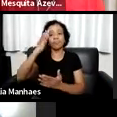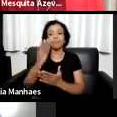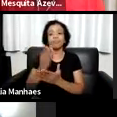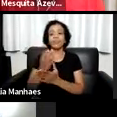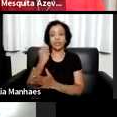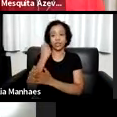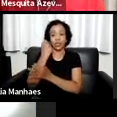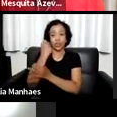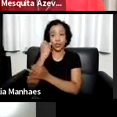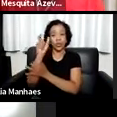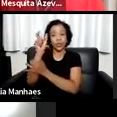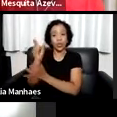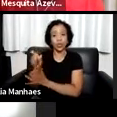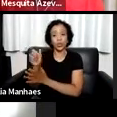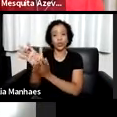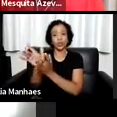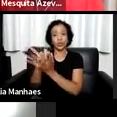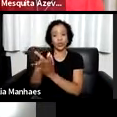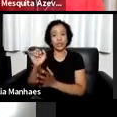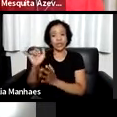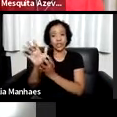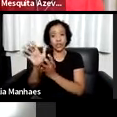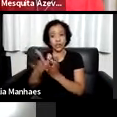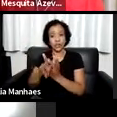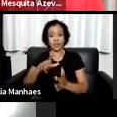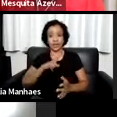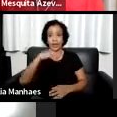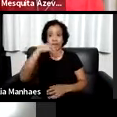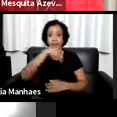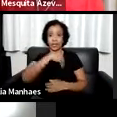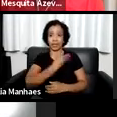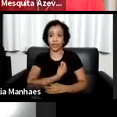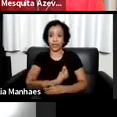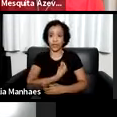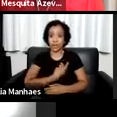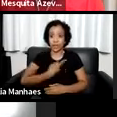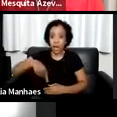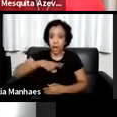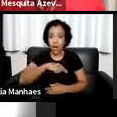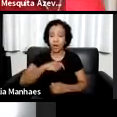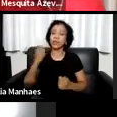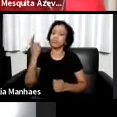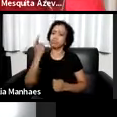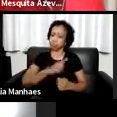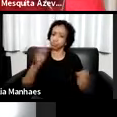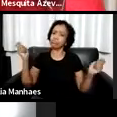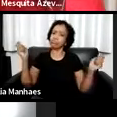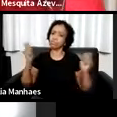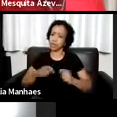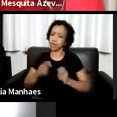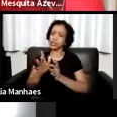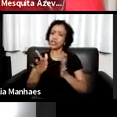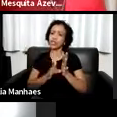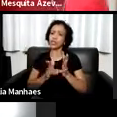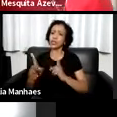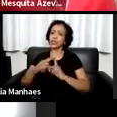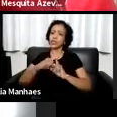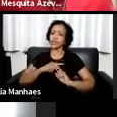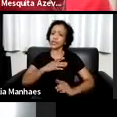nosso barco, então poderemos enfrentar a tempestade e na certeza de que ele estará